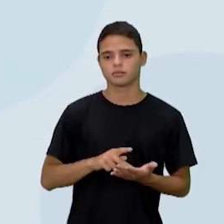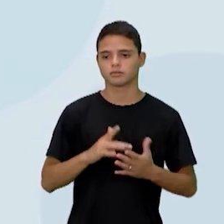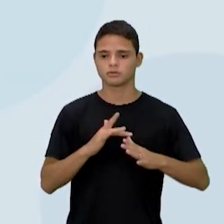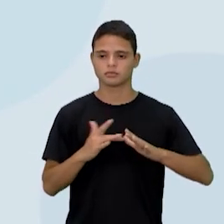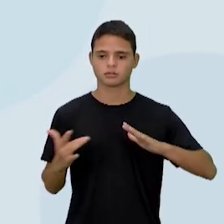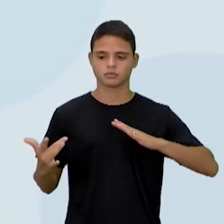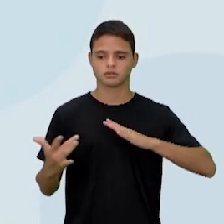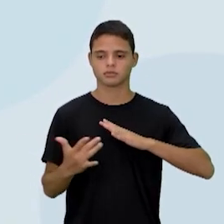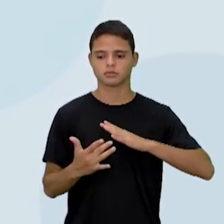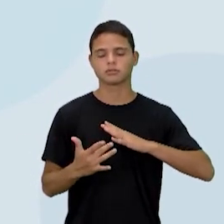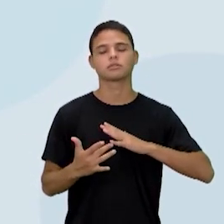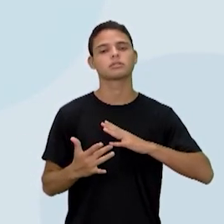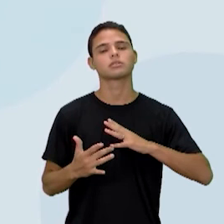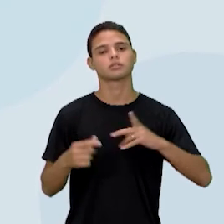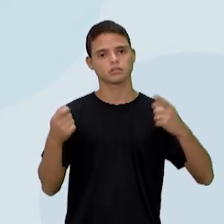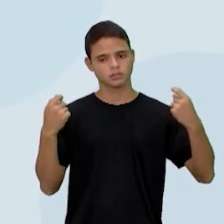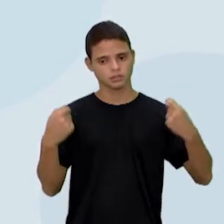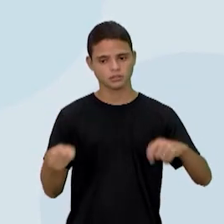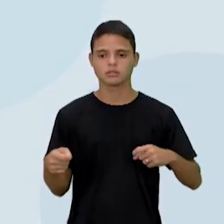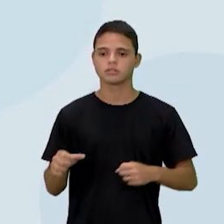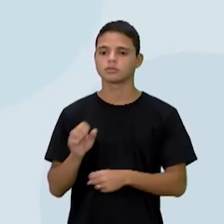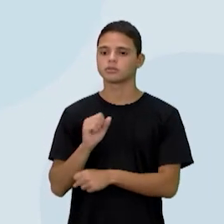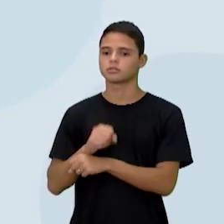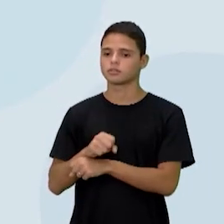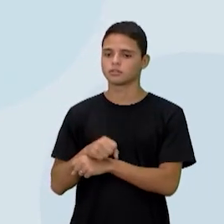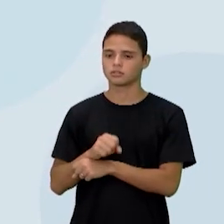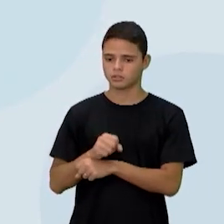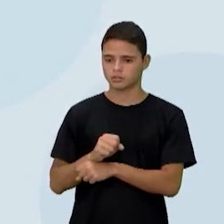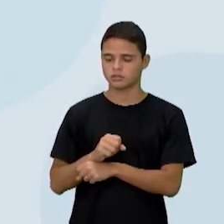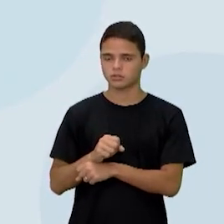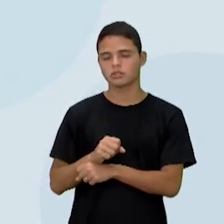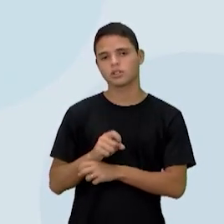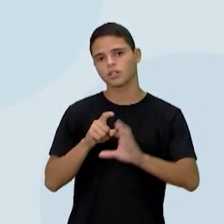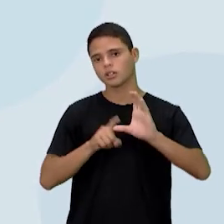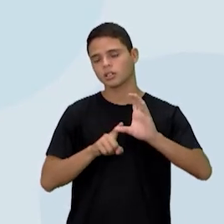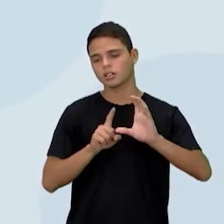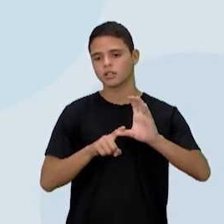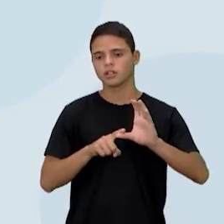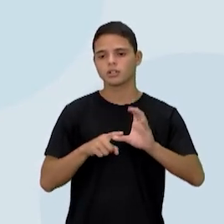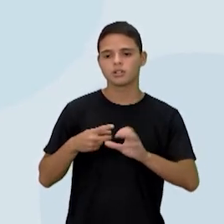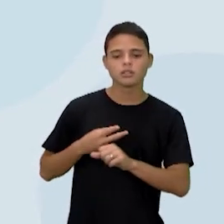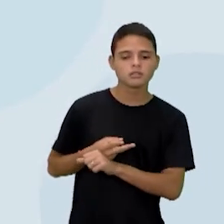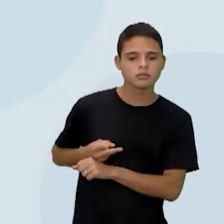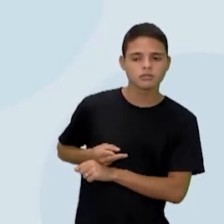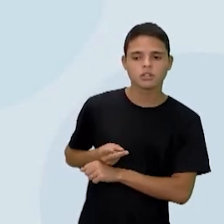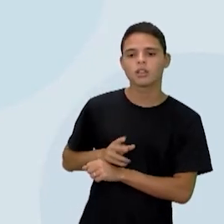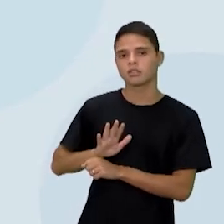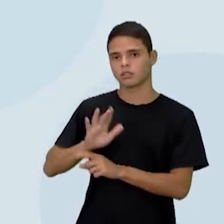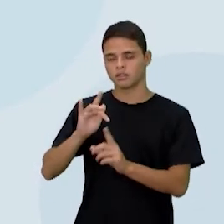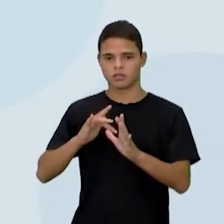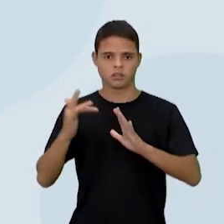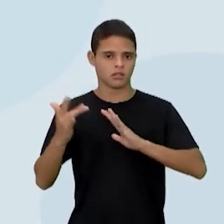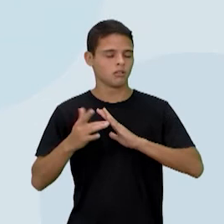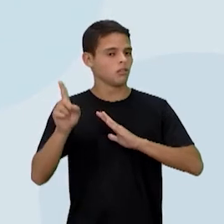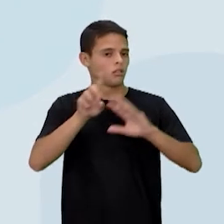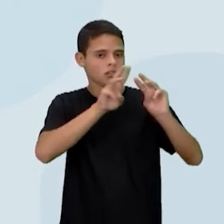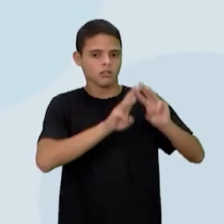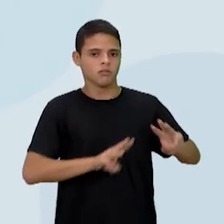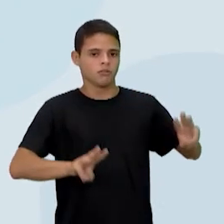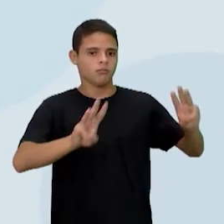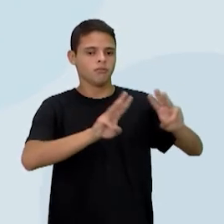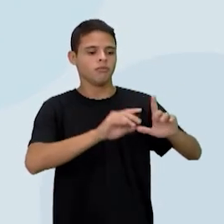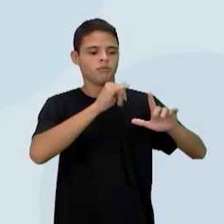sociais, elas servem sim como uma fonte de consulta. Então, não só a rede social, mas toda a internet. A